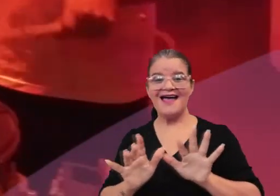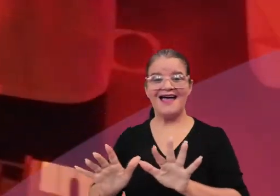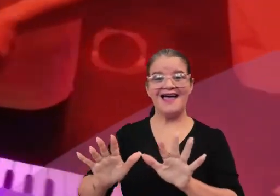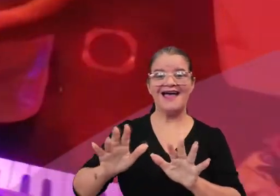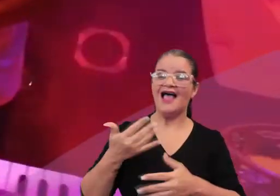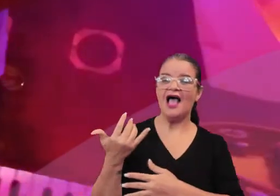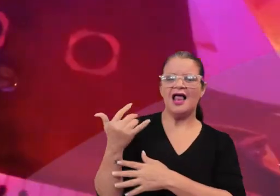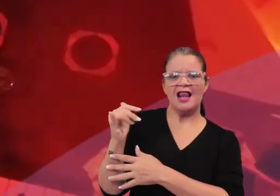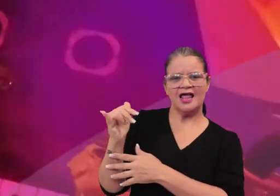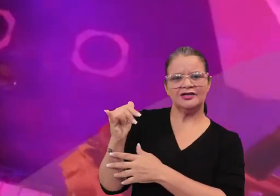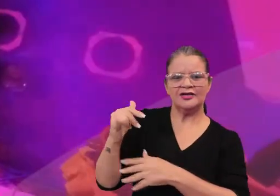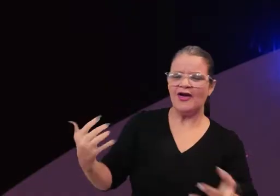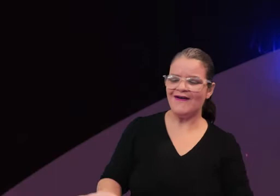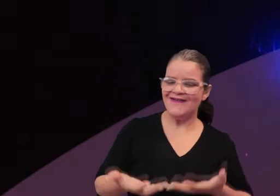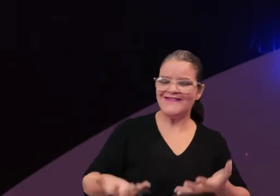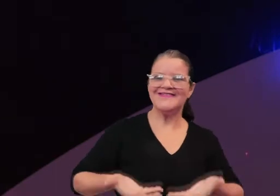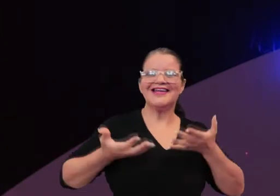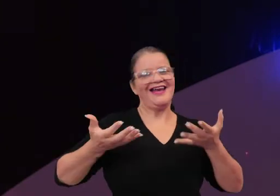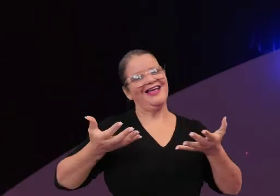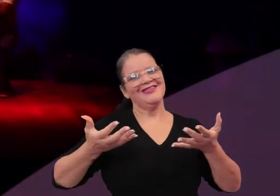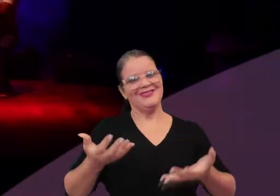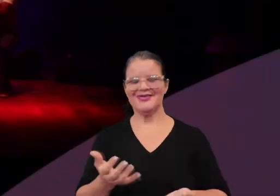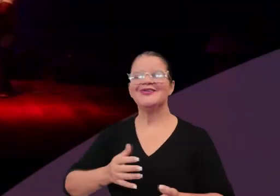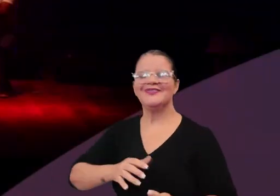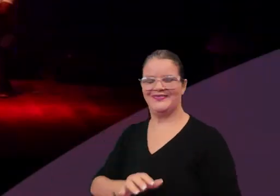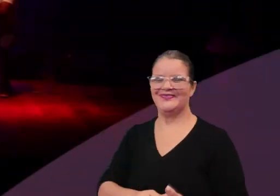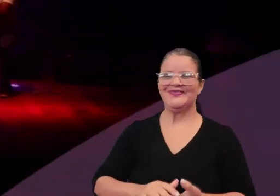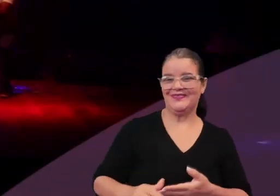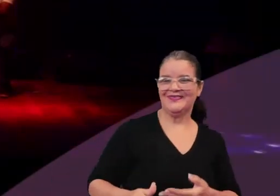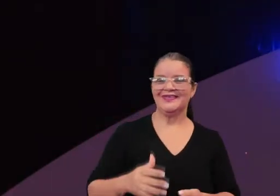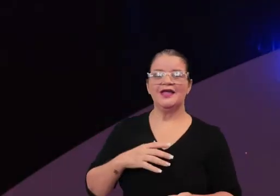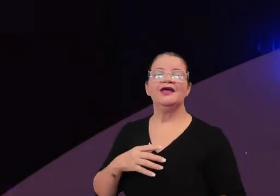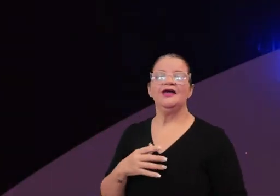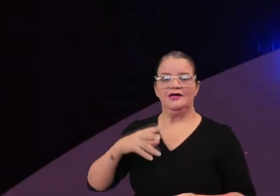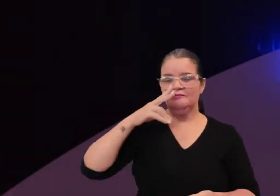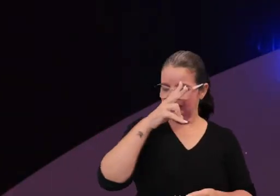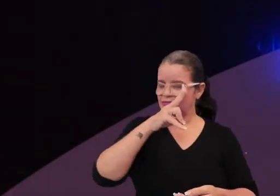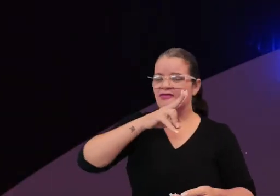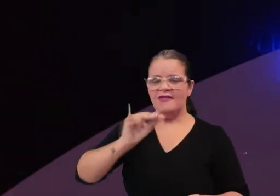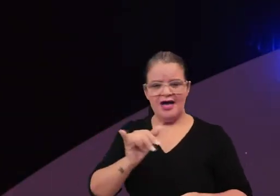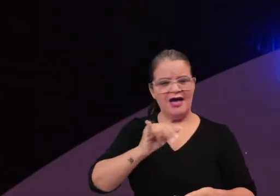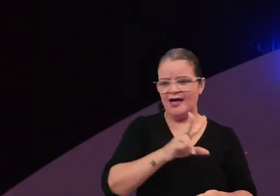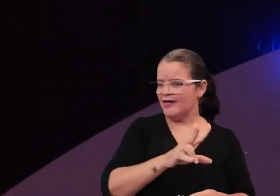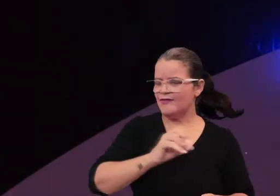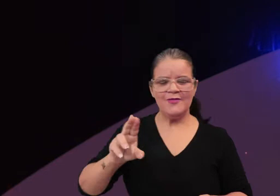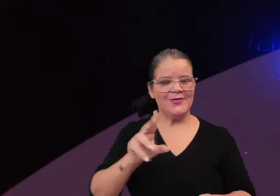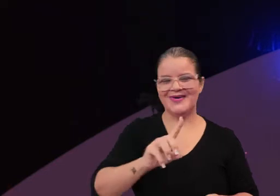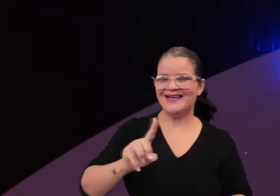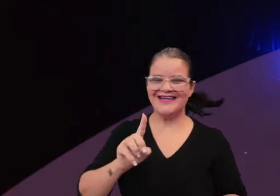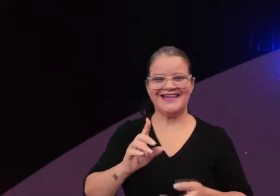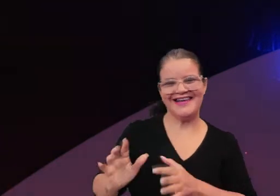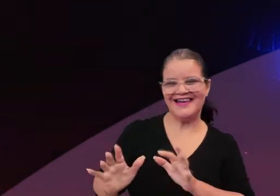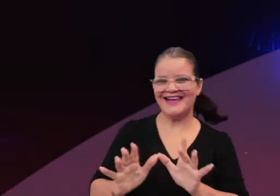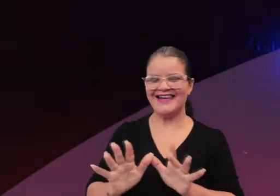modificou. Elétrico, frenético, no intenso vai que vai, não